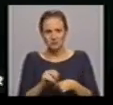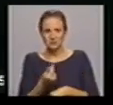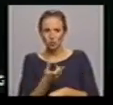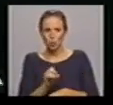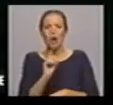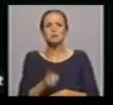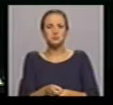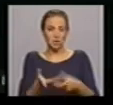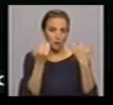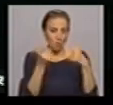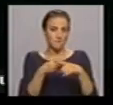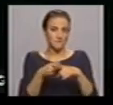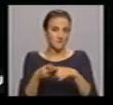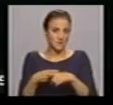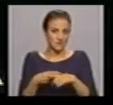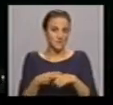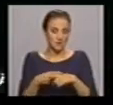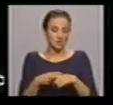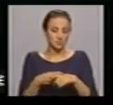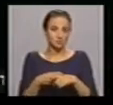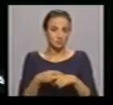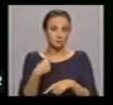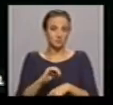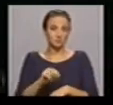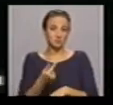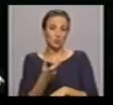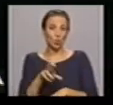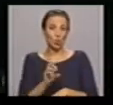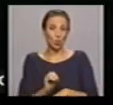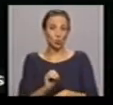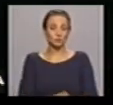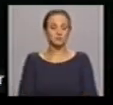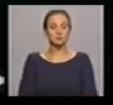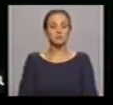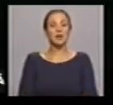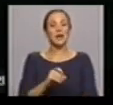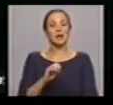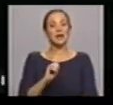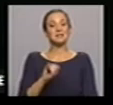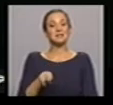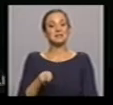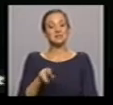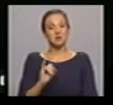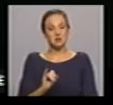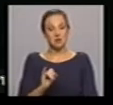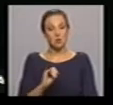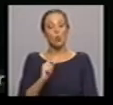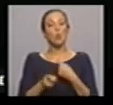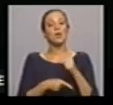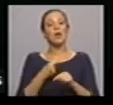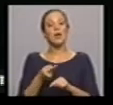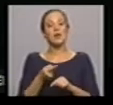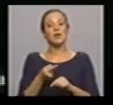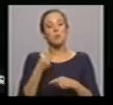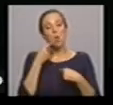porque há dados muito interessantes sobre o próprio campo magnético de Saturno. E, portanto, a Cassini é, no fundo, uma embaixadora